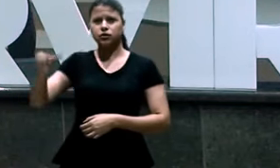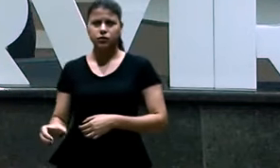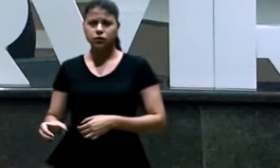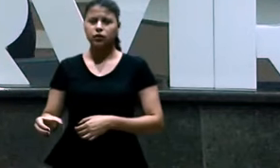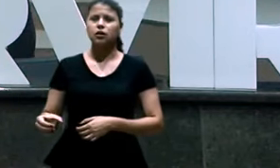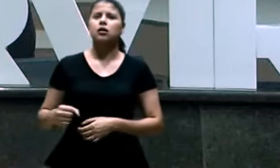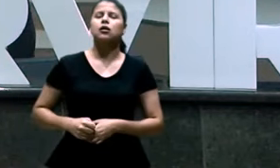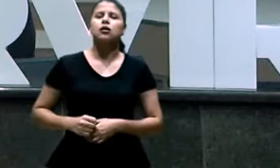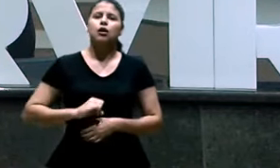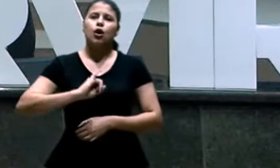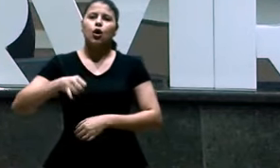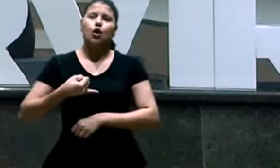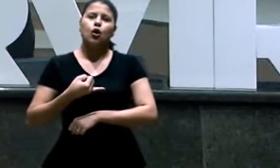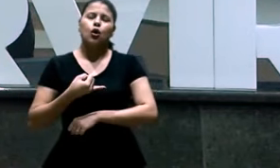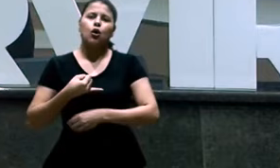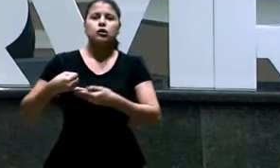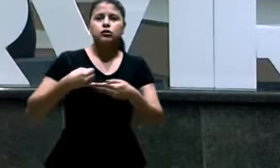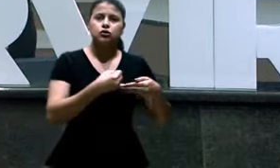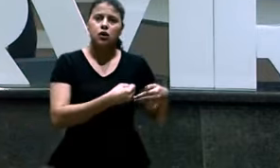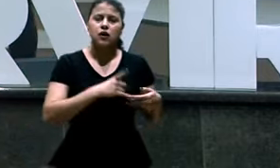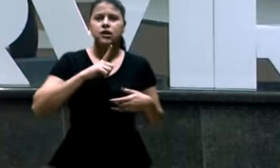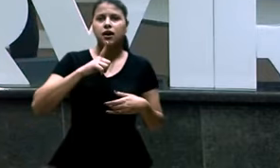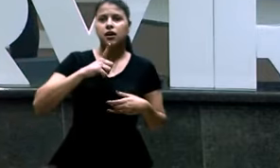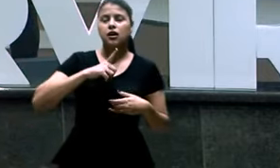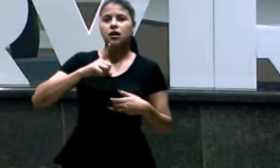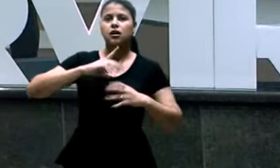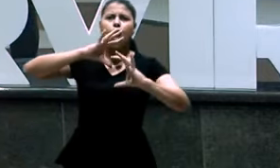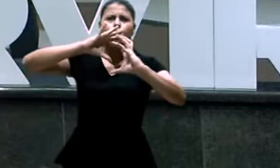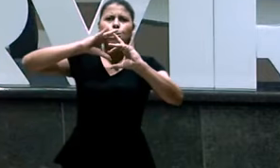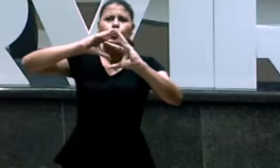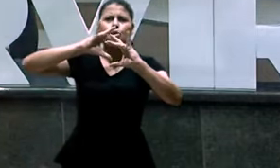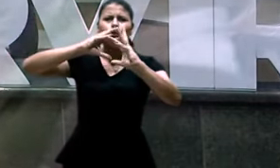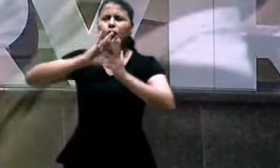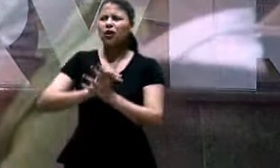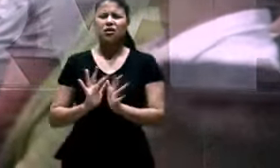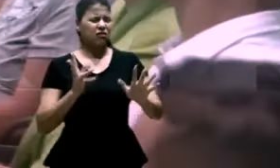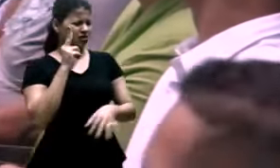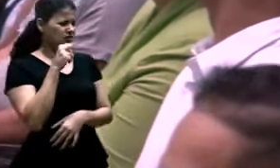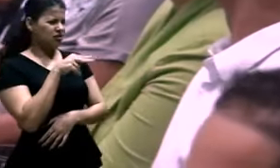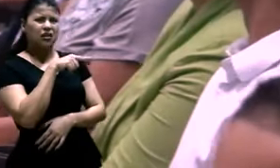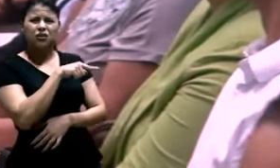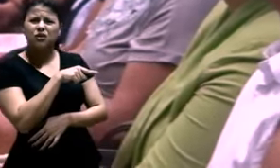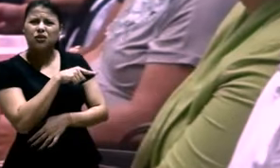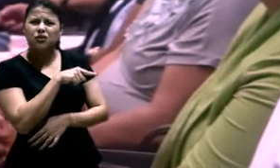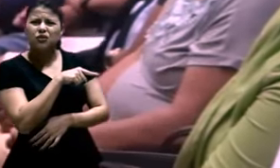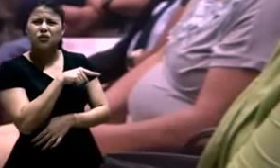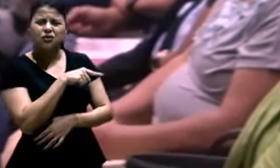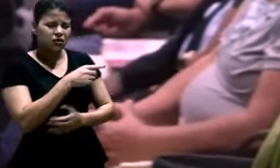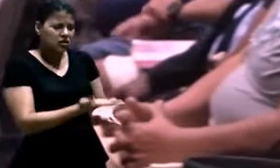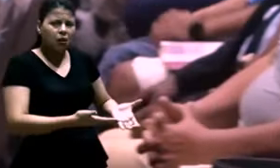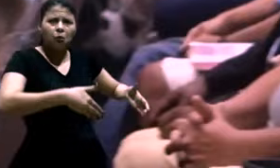O Josué tinha vários levitas com buzinas para tocar. Tu não tem nem um balde. E vem dizer que tu tem água da